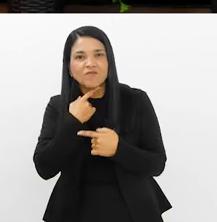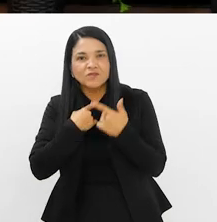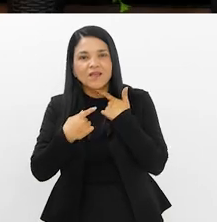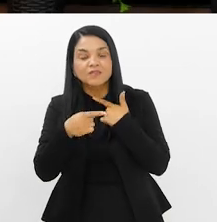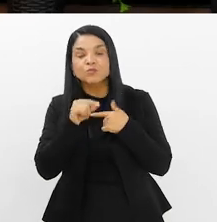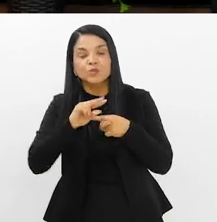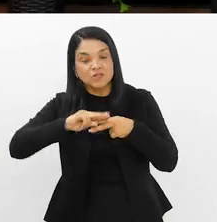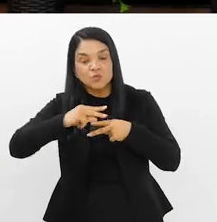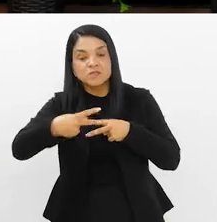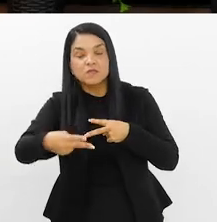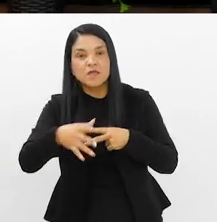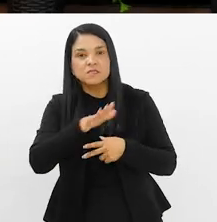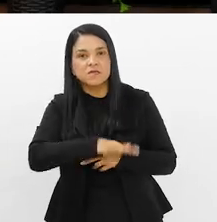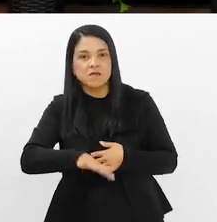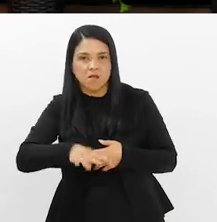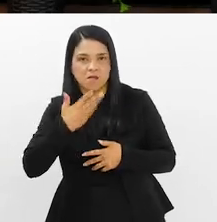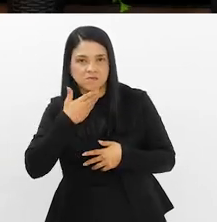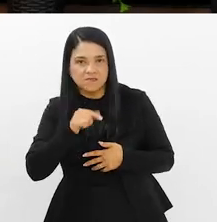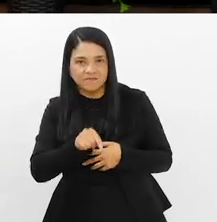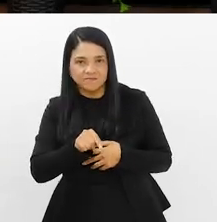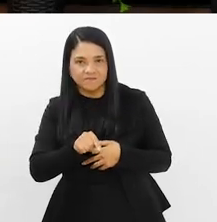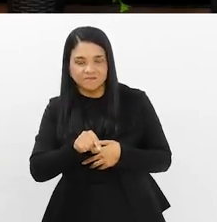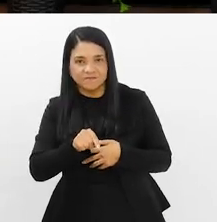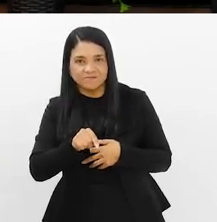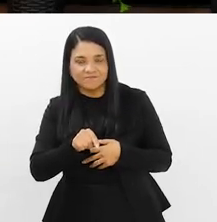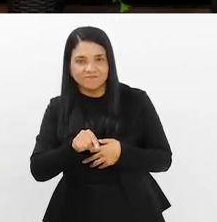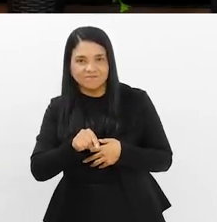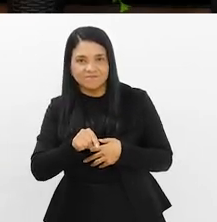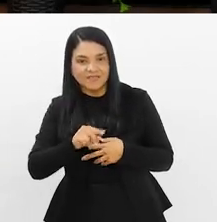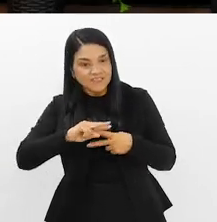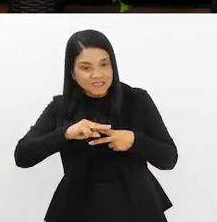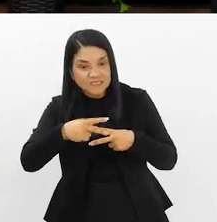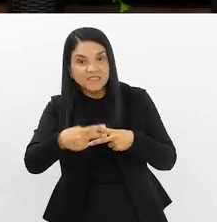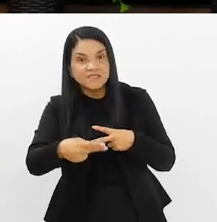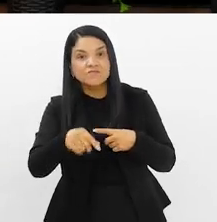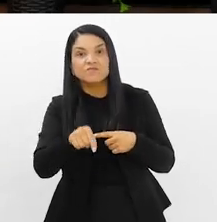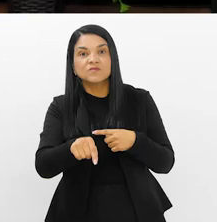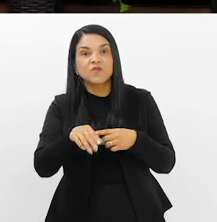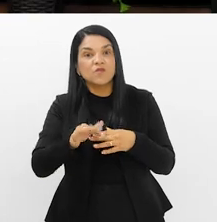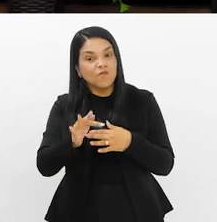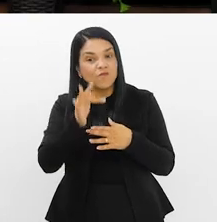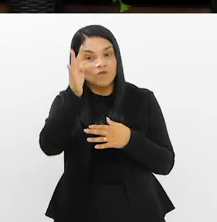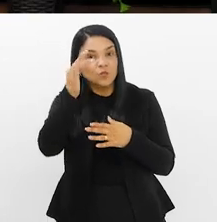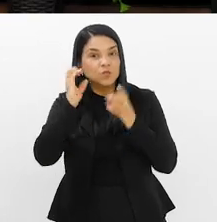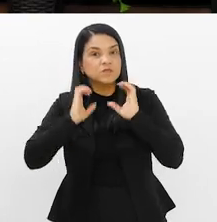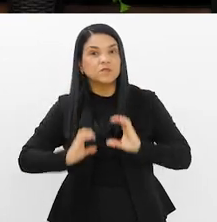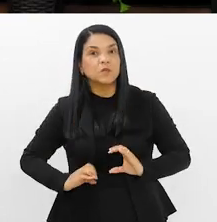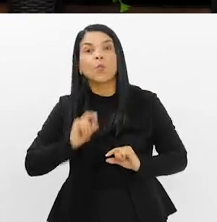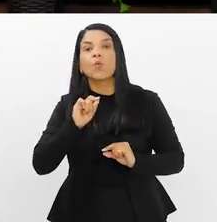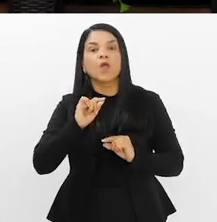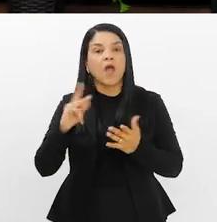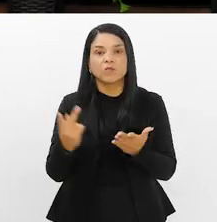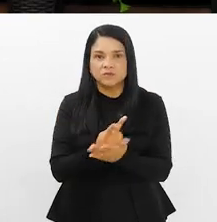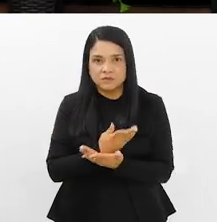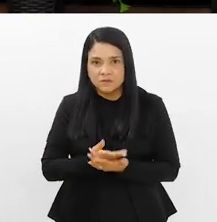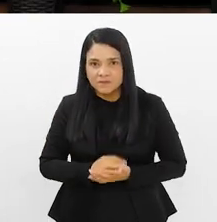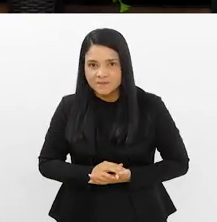para essa criança? Quais são as consequências para esse ser, para esse indivíduo e para esse futuro cidadão?